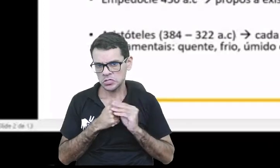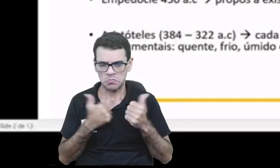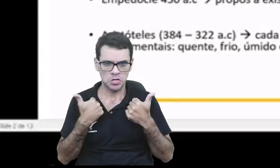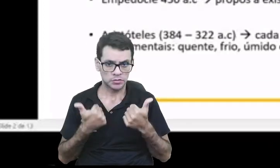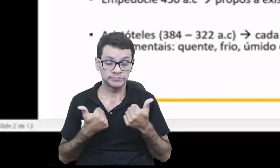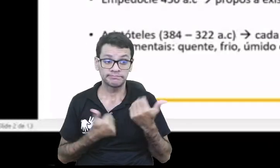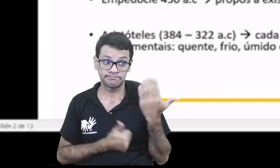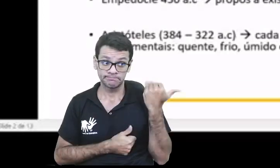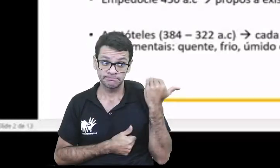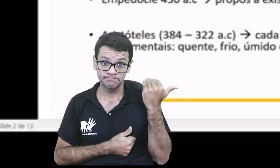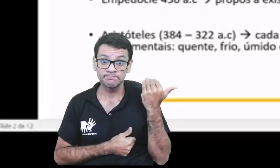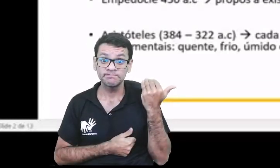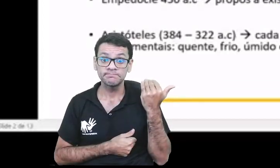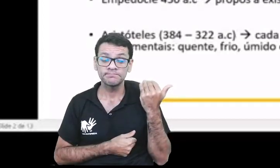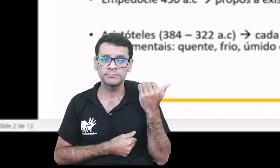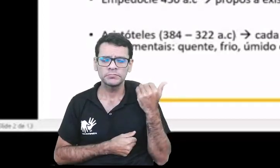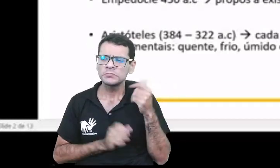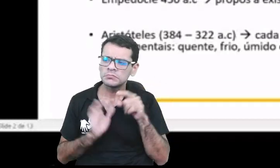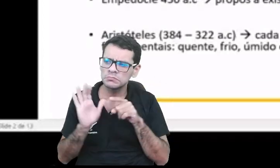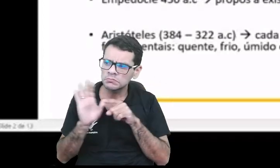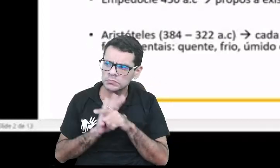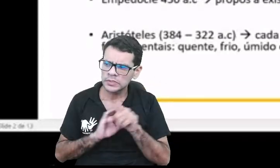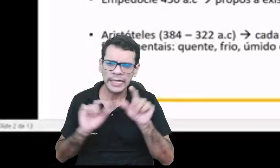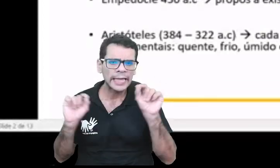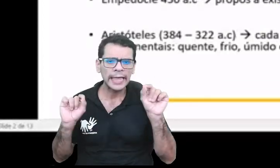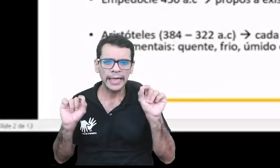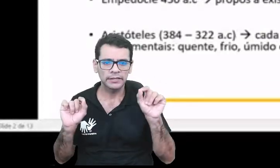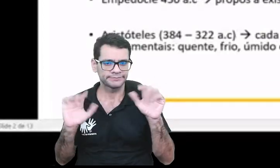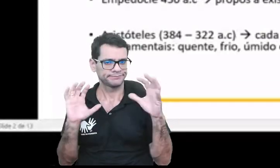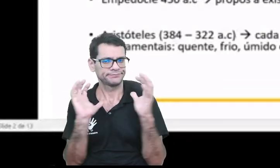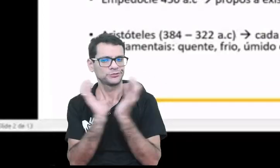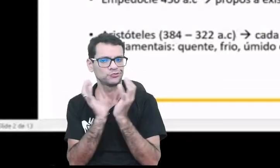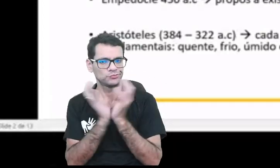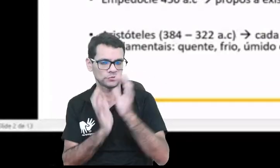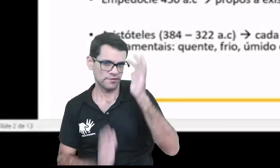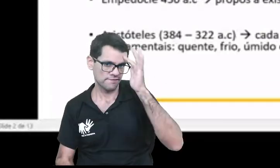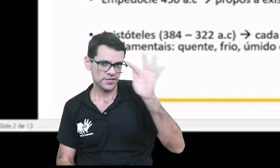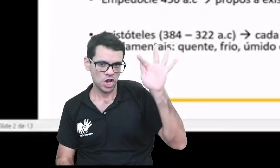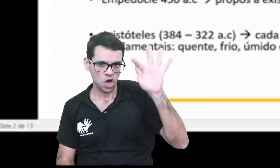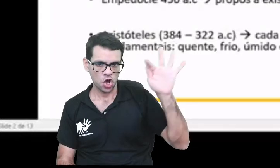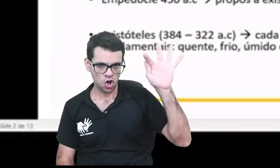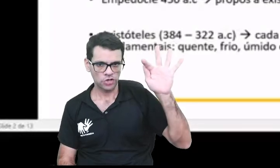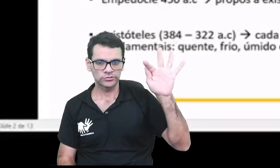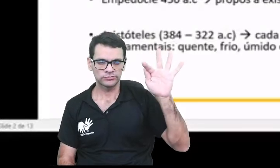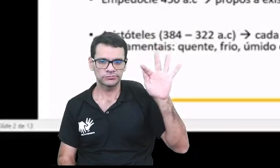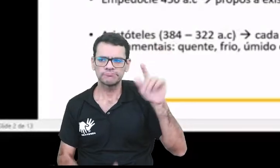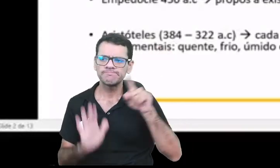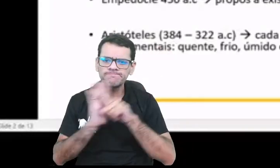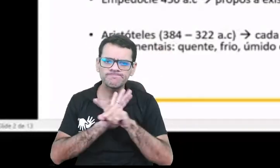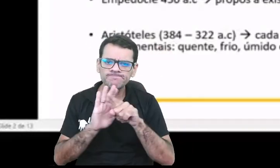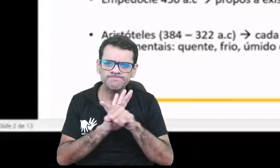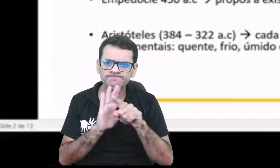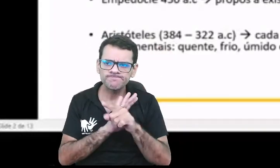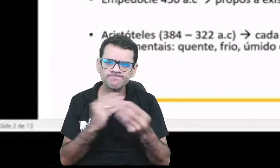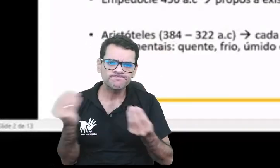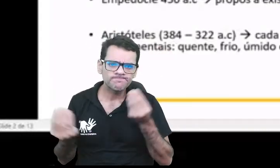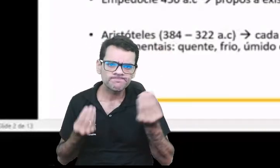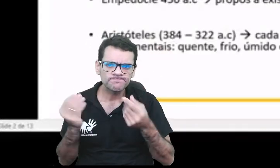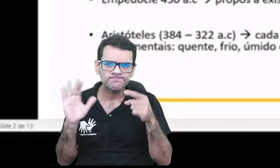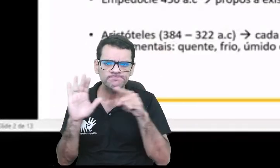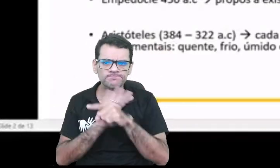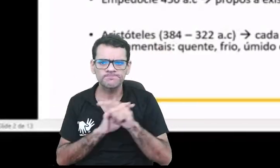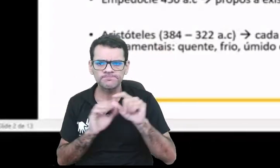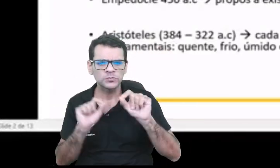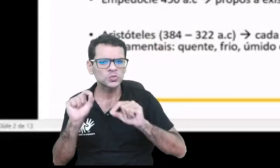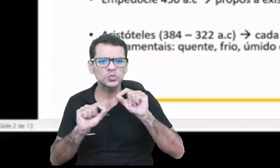nessa época, eles começaram a questionar. Eles quem? Os filósofos, né? Esses grandes questionadores. Eles começavam a perguntar, mas o